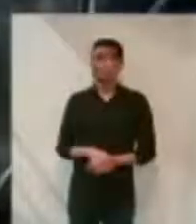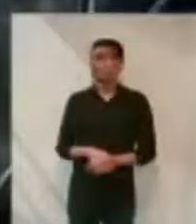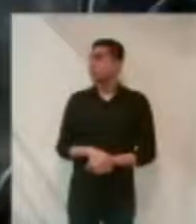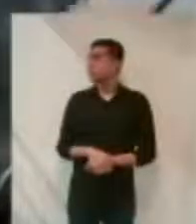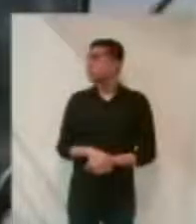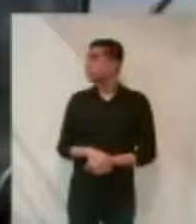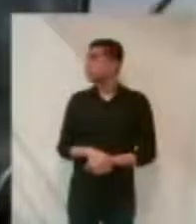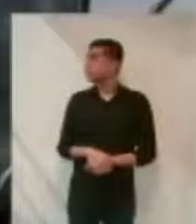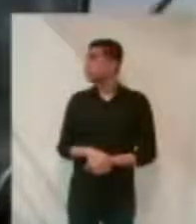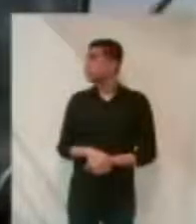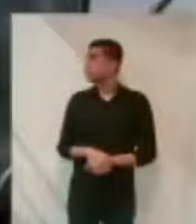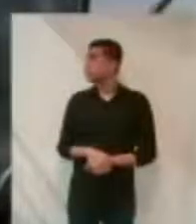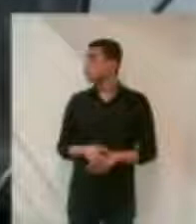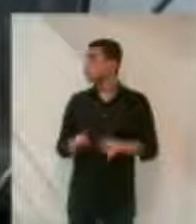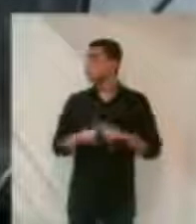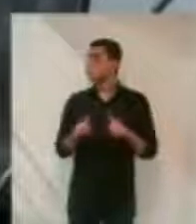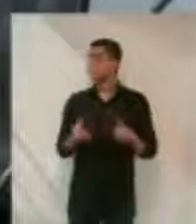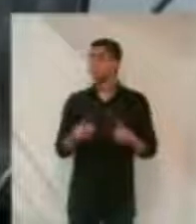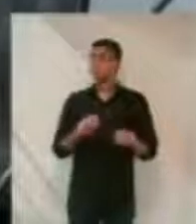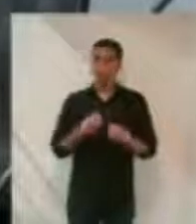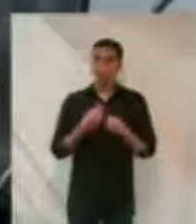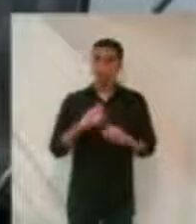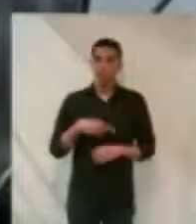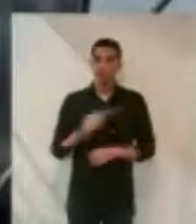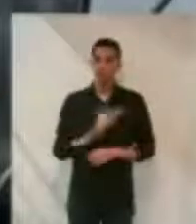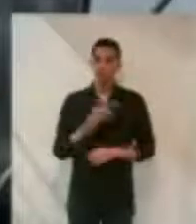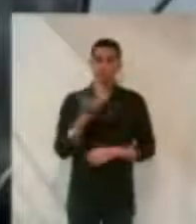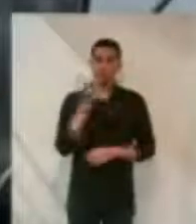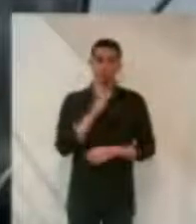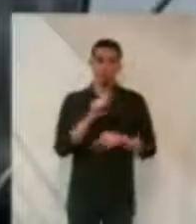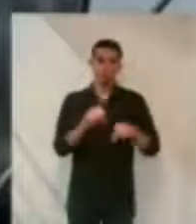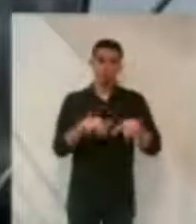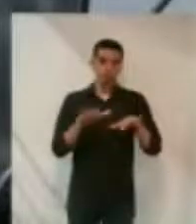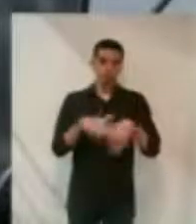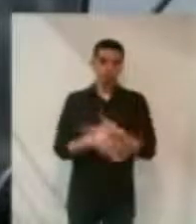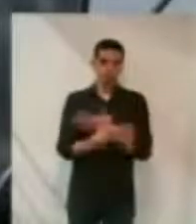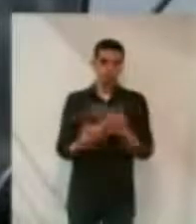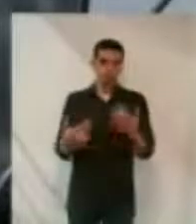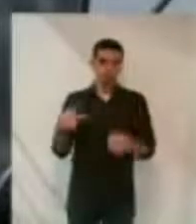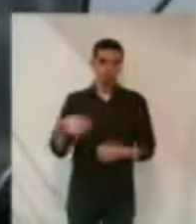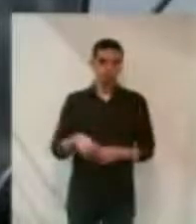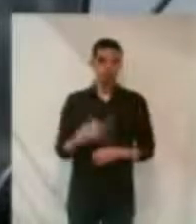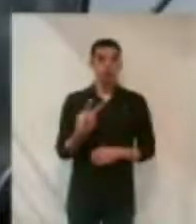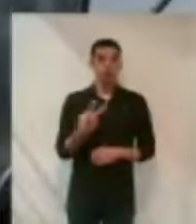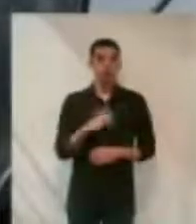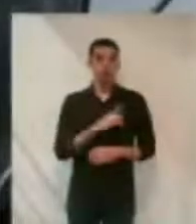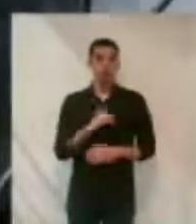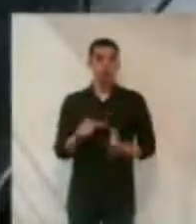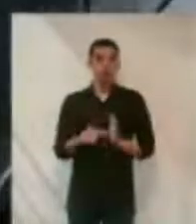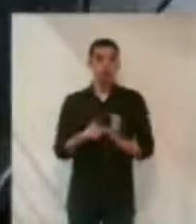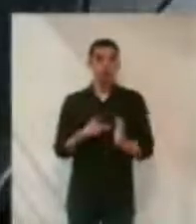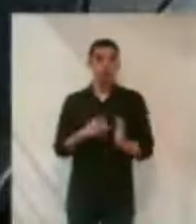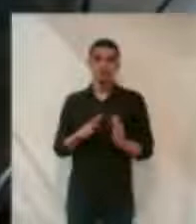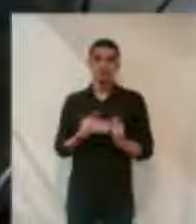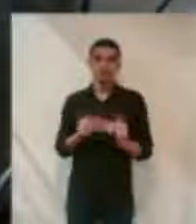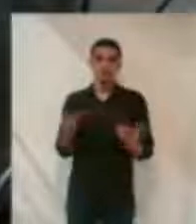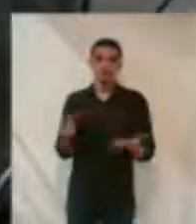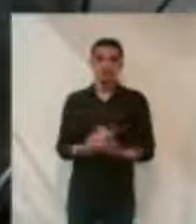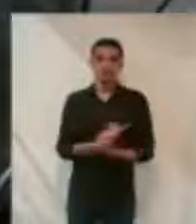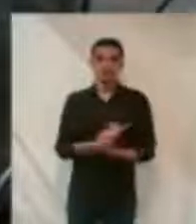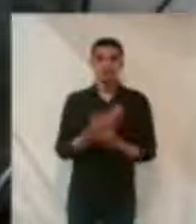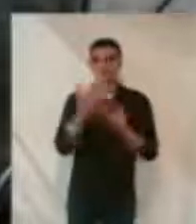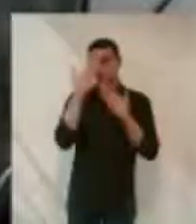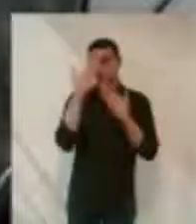oportunidade de fazemos esse evento com 2 dias, então não temos como agradecer todo o apoio também da Associação do